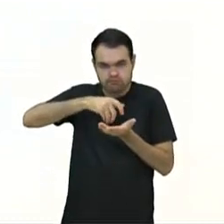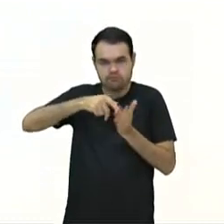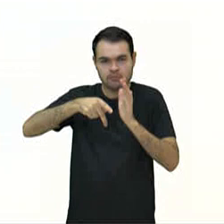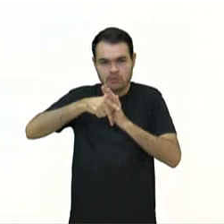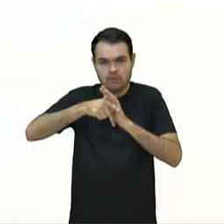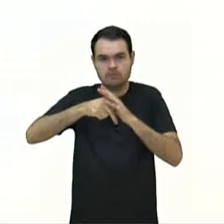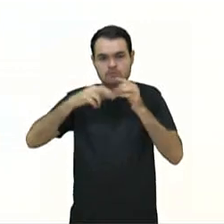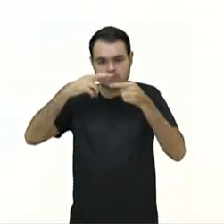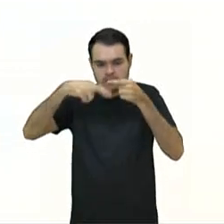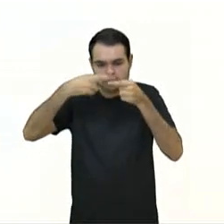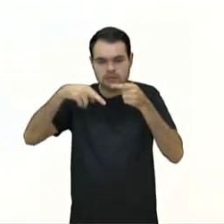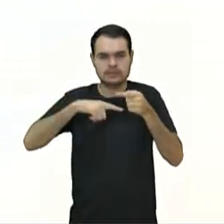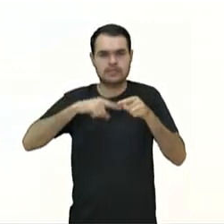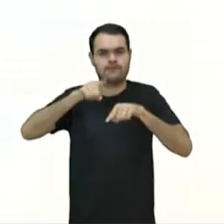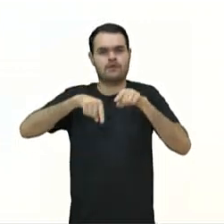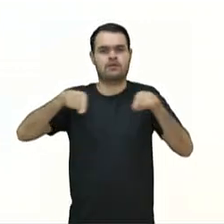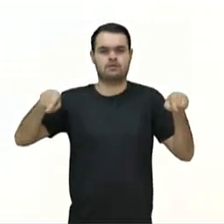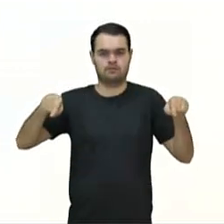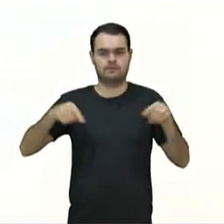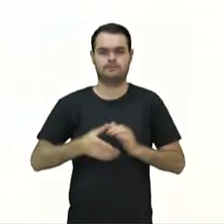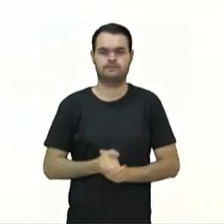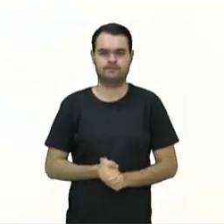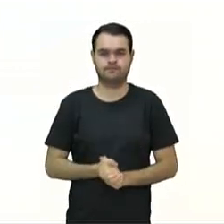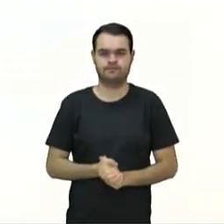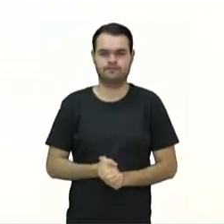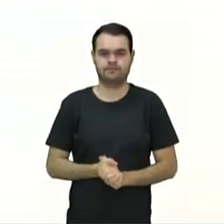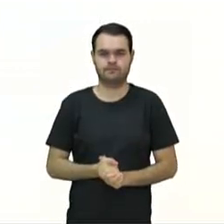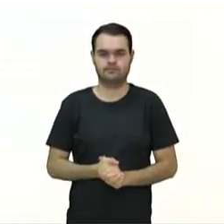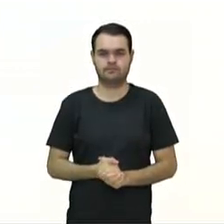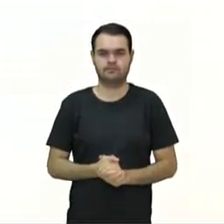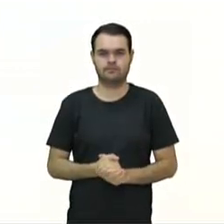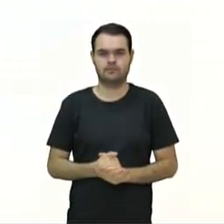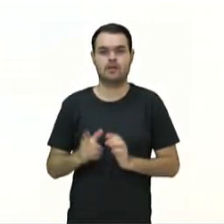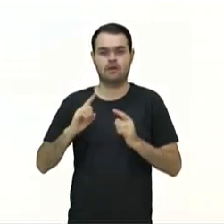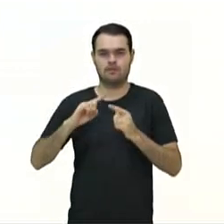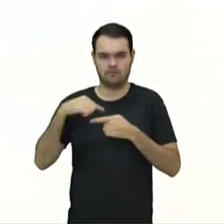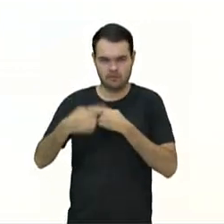com resistências variáveis. A próxima,